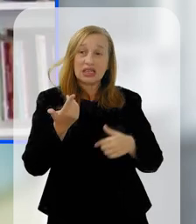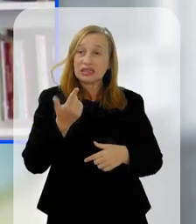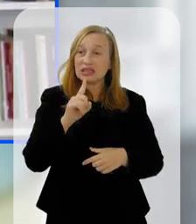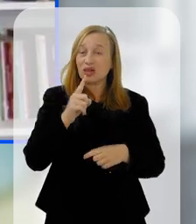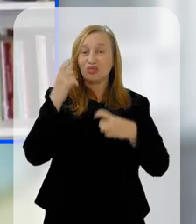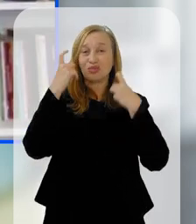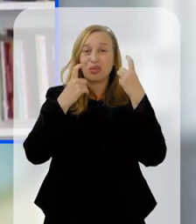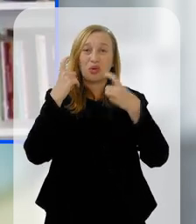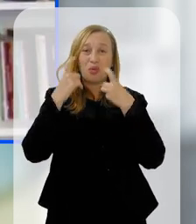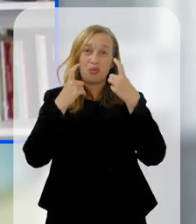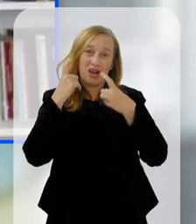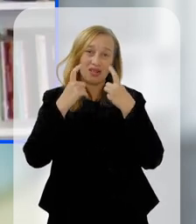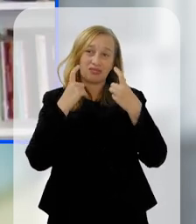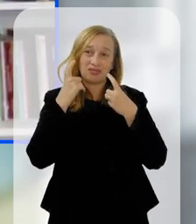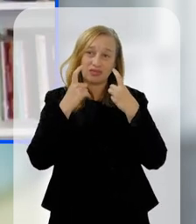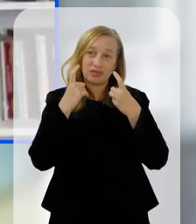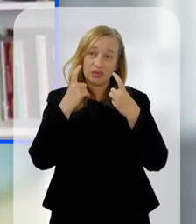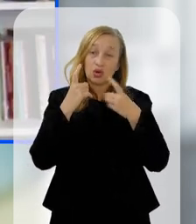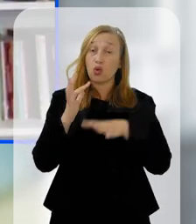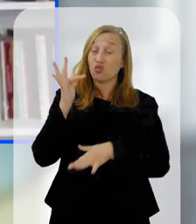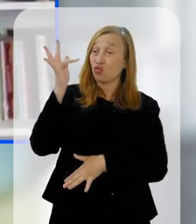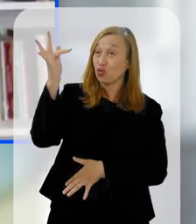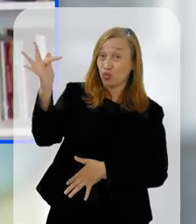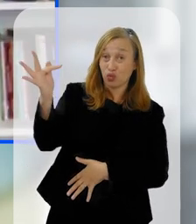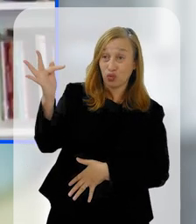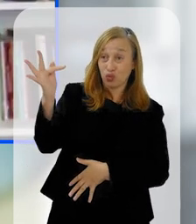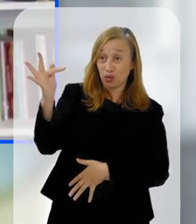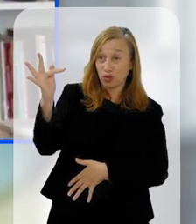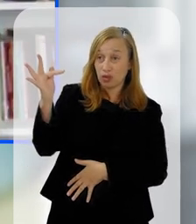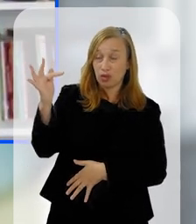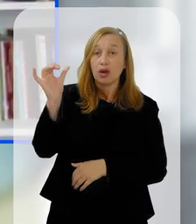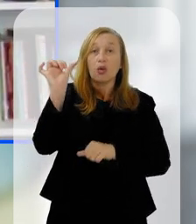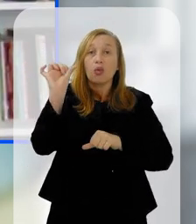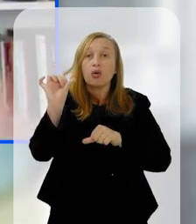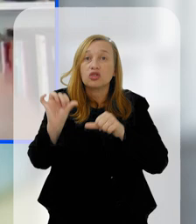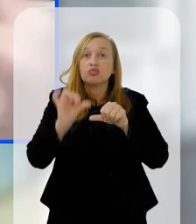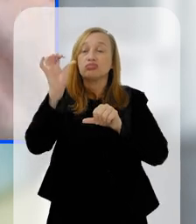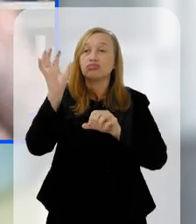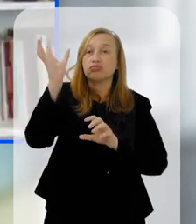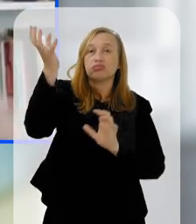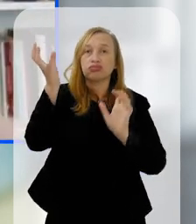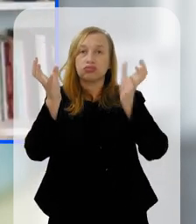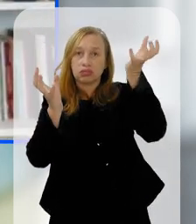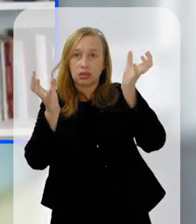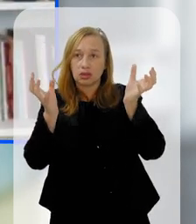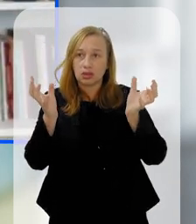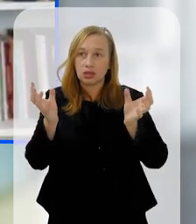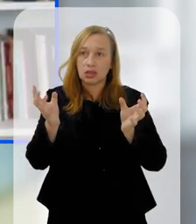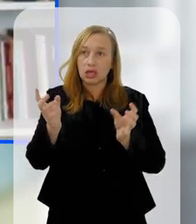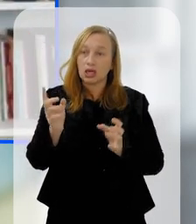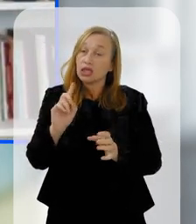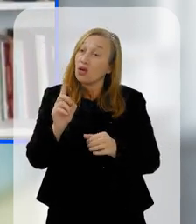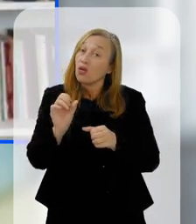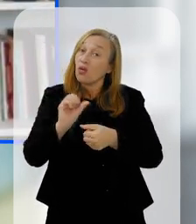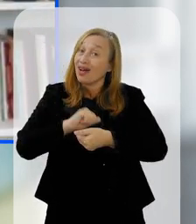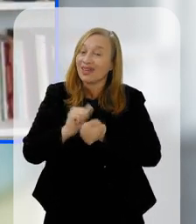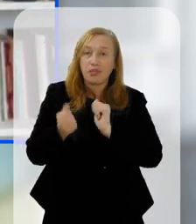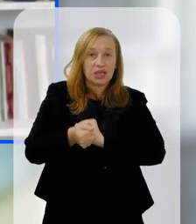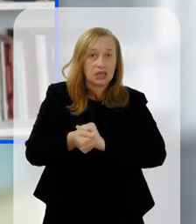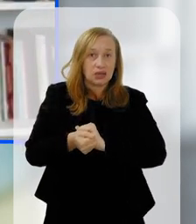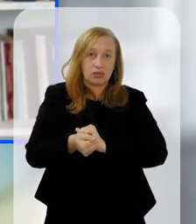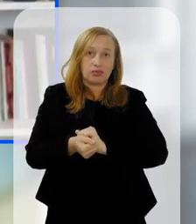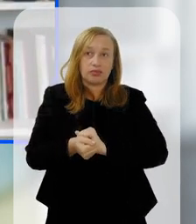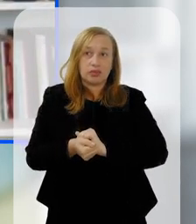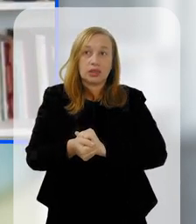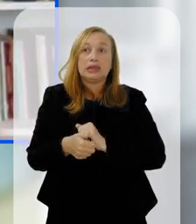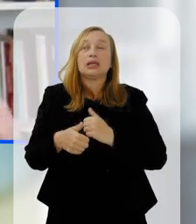assim, não tão preocupado com o futuro e com as mudanças que serão recorrentes, que a gente acabe não